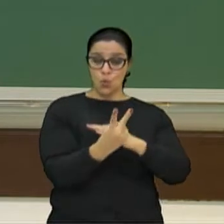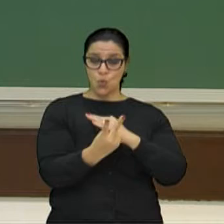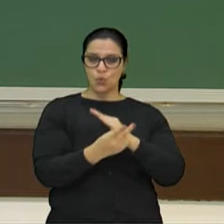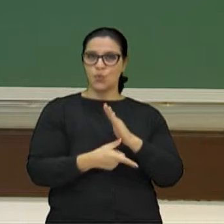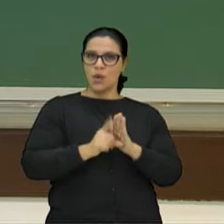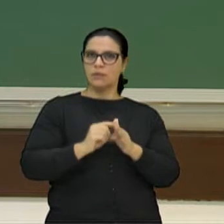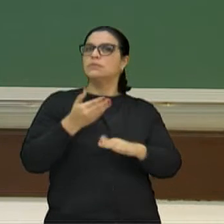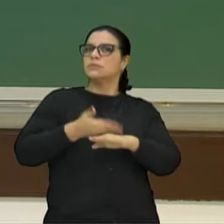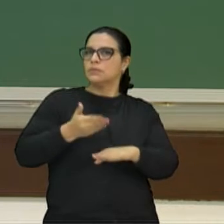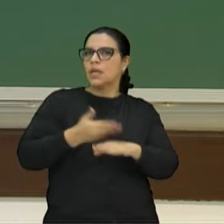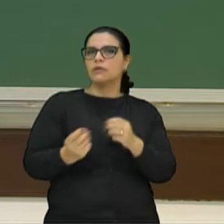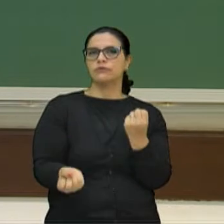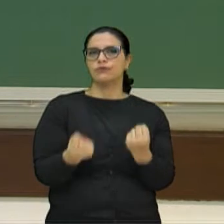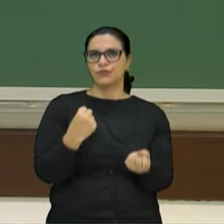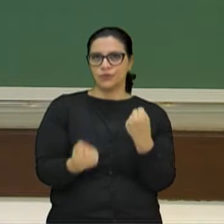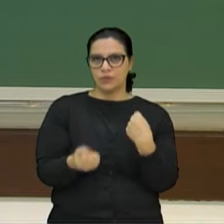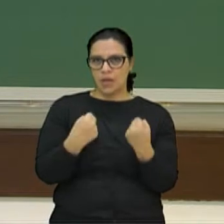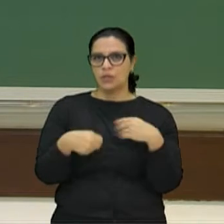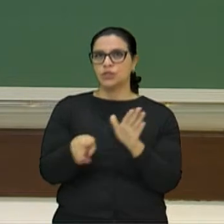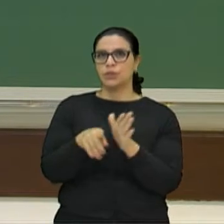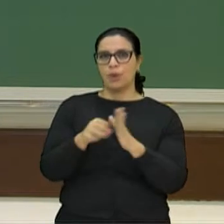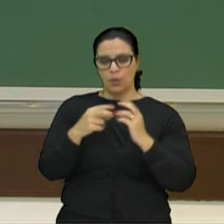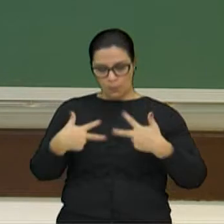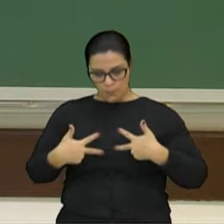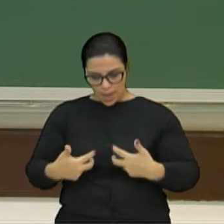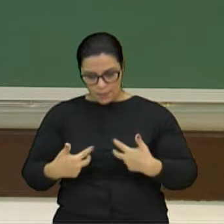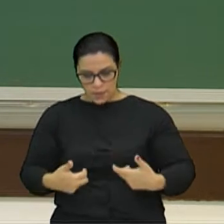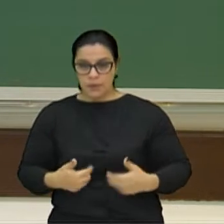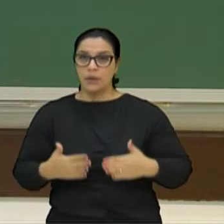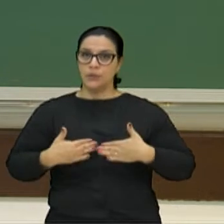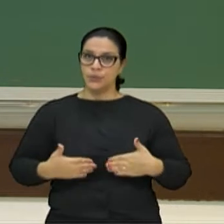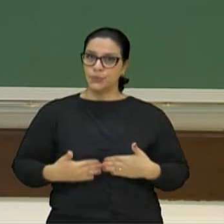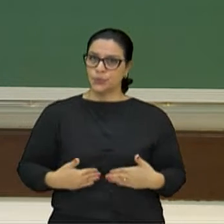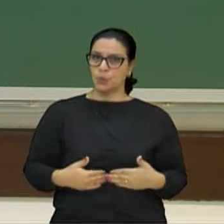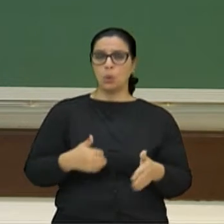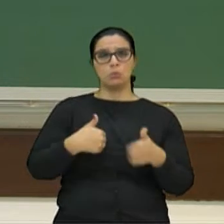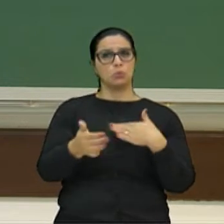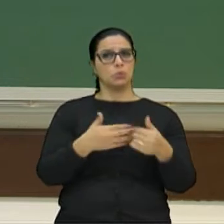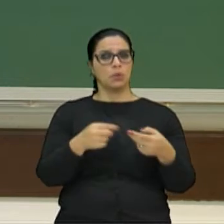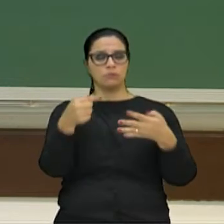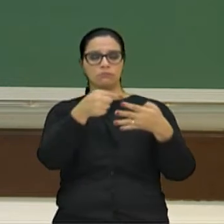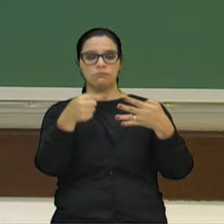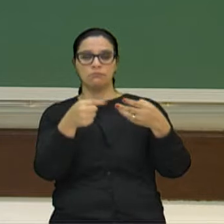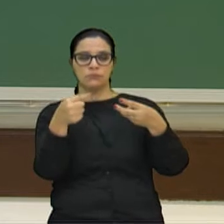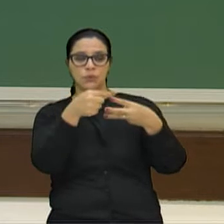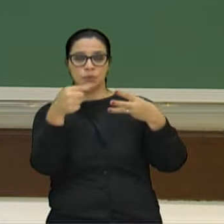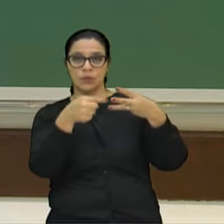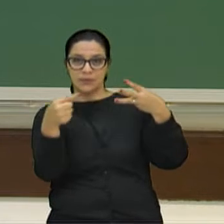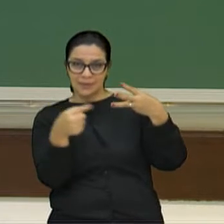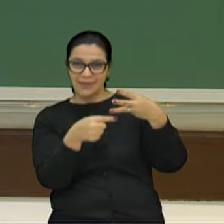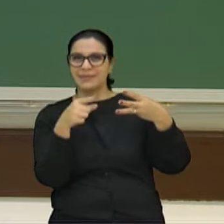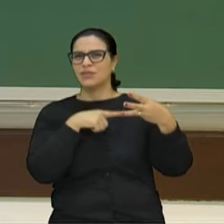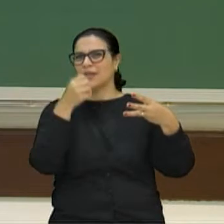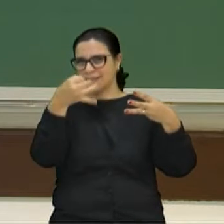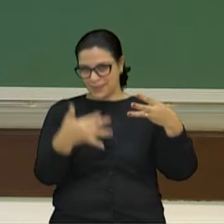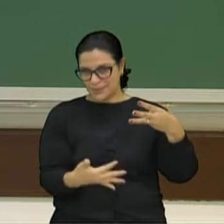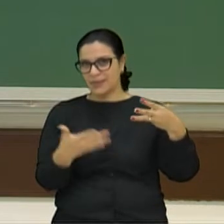à prática da ginástica de conscientização corporal, seja ela naqueles 3 estilos lá: